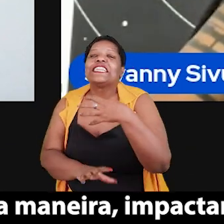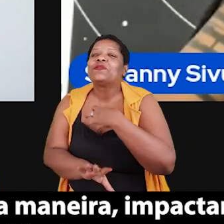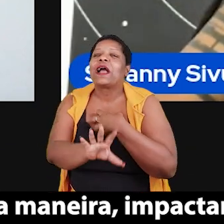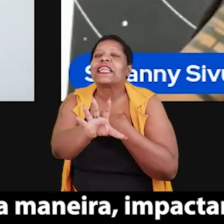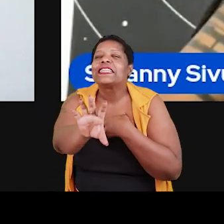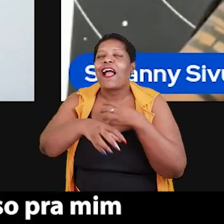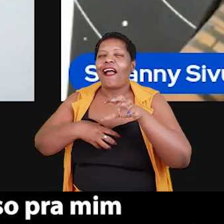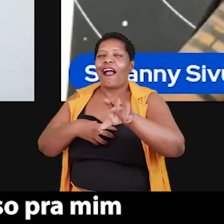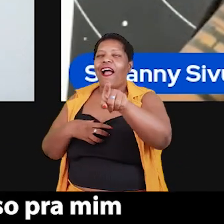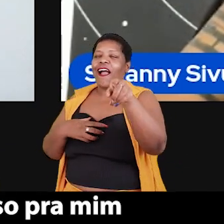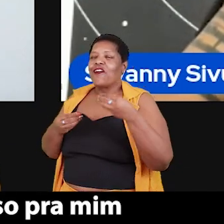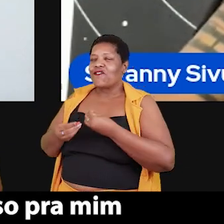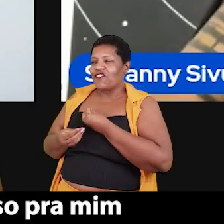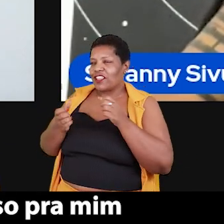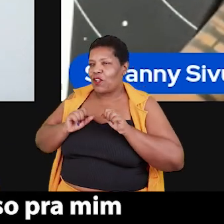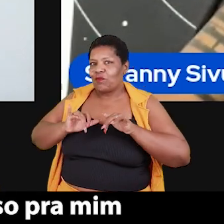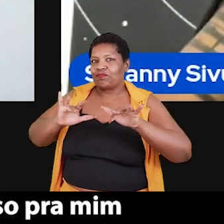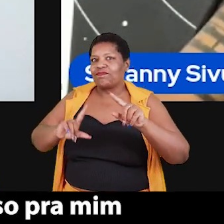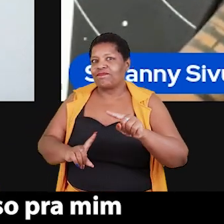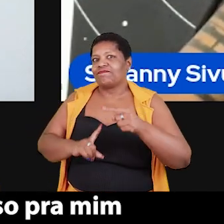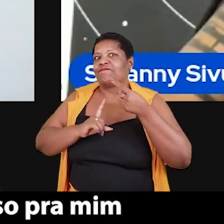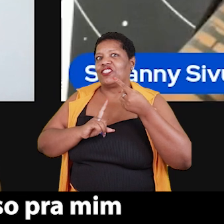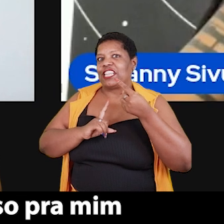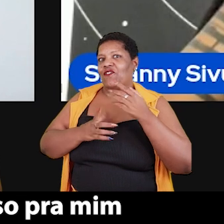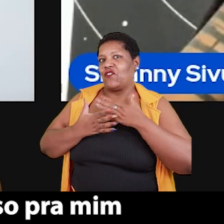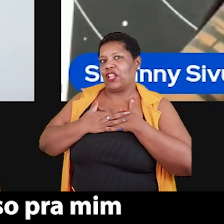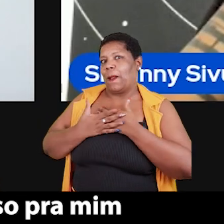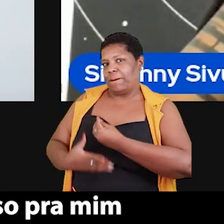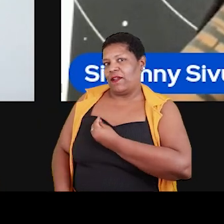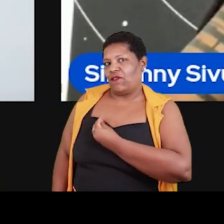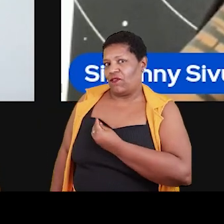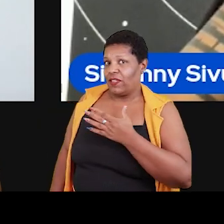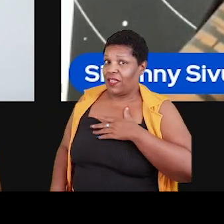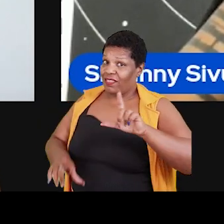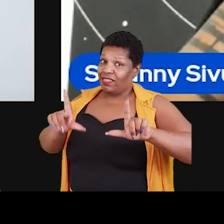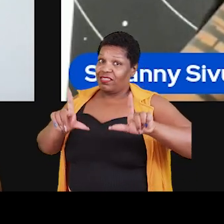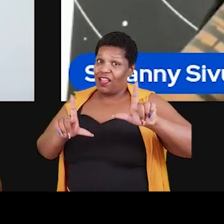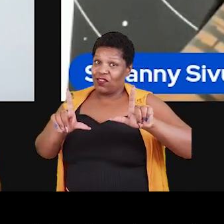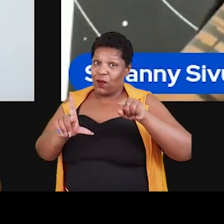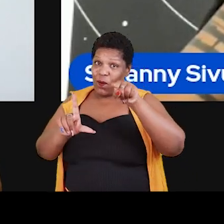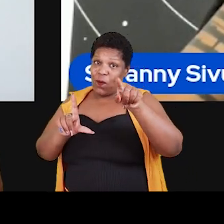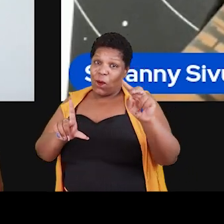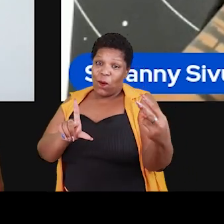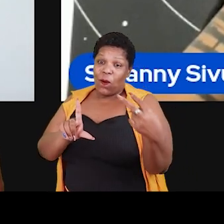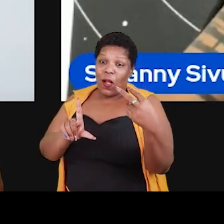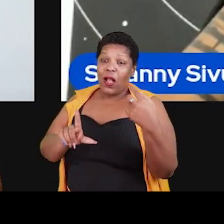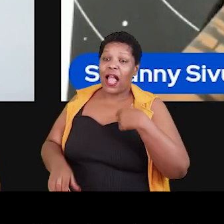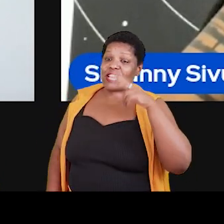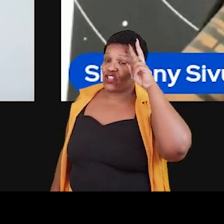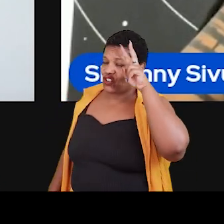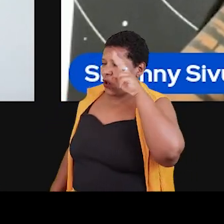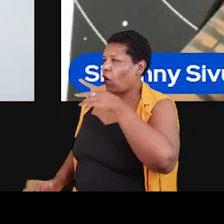vida delas. Esse para mim é o maior desafio, estando na televisão, porque na história